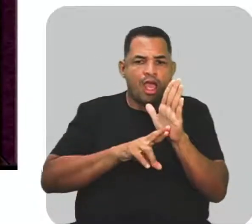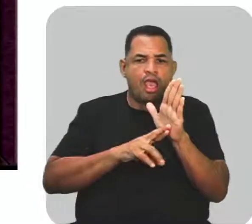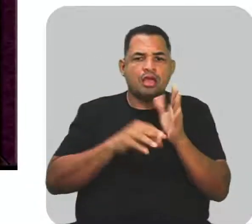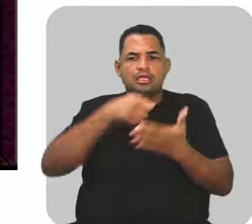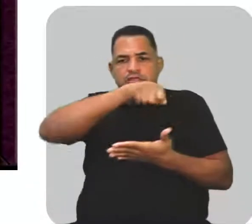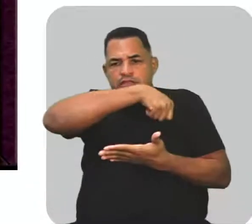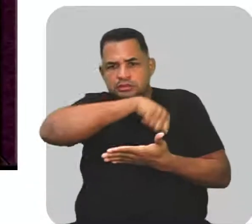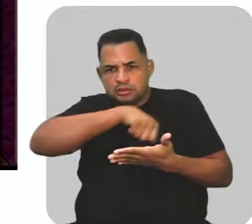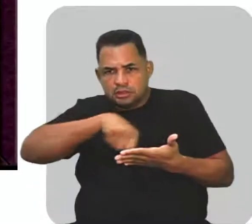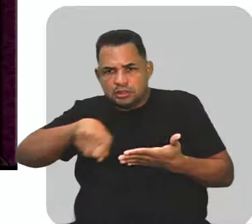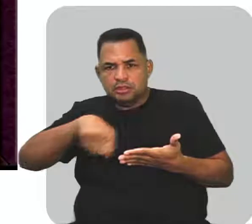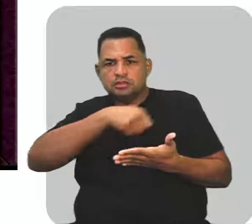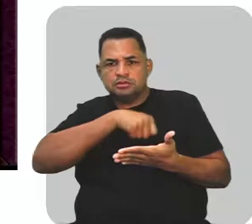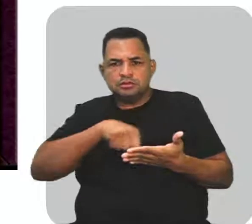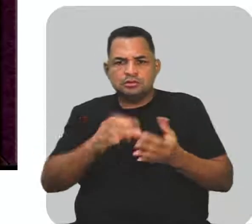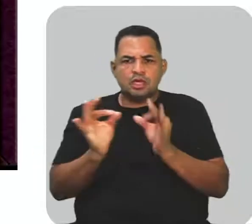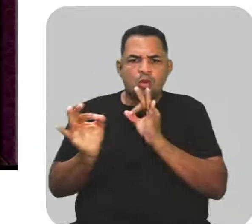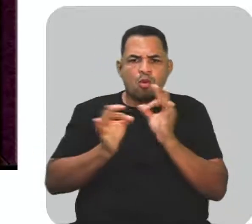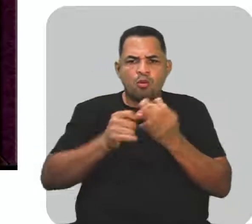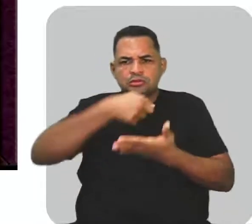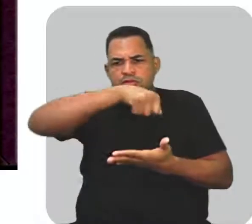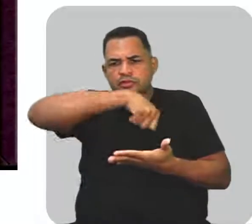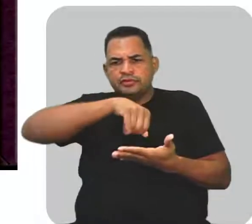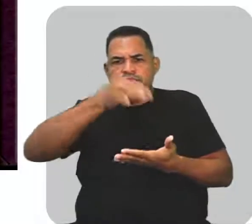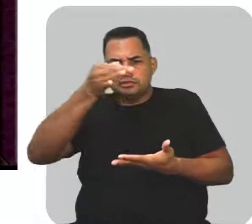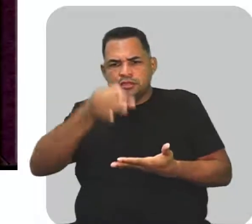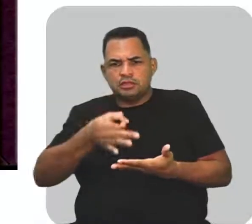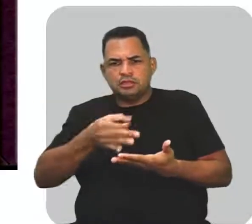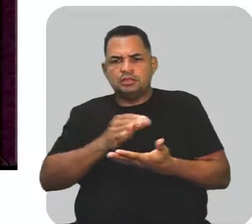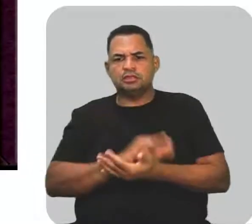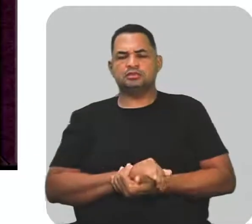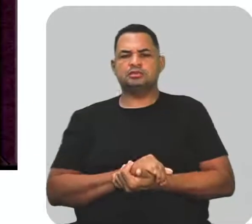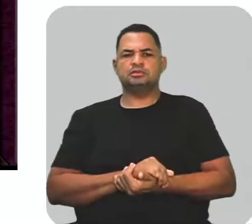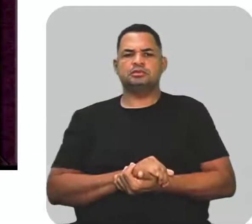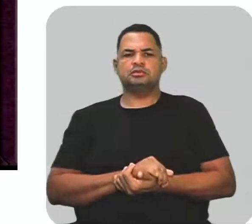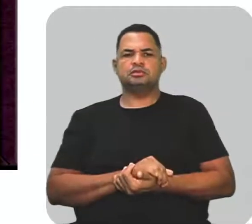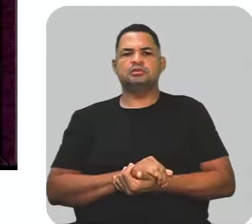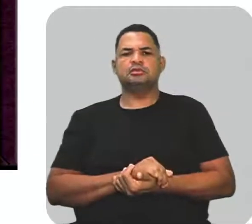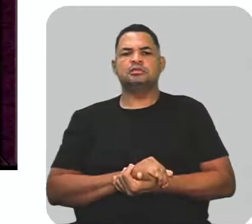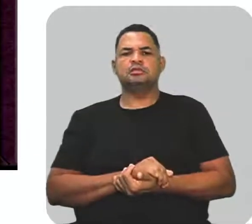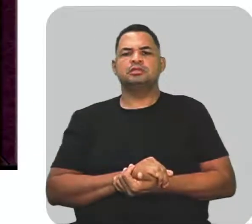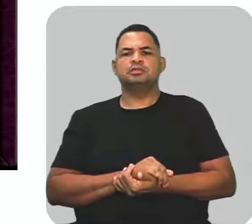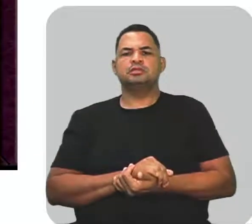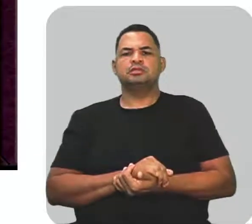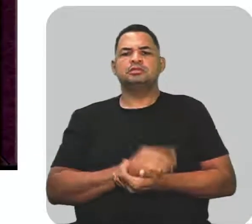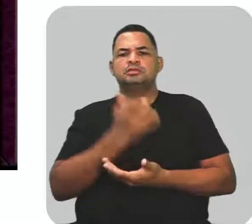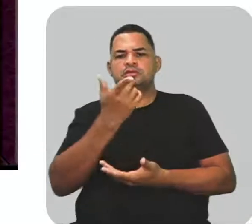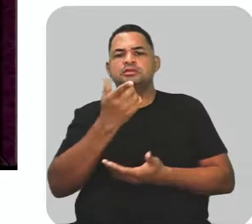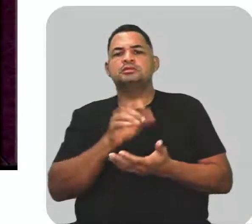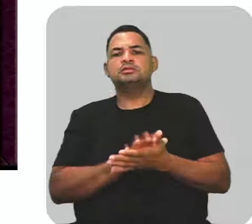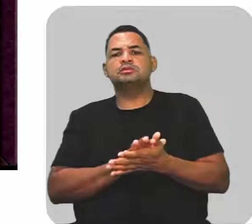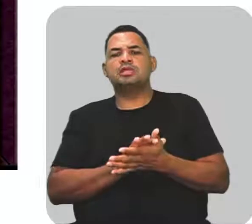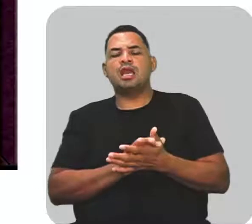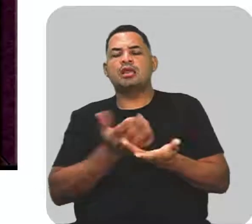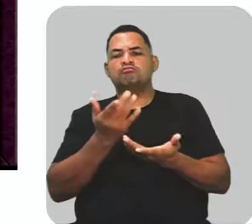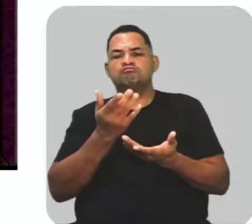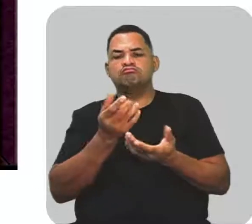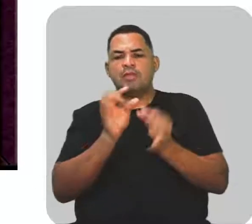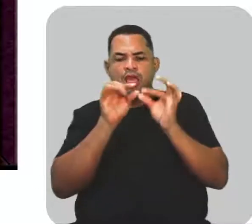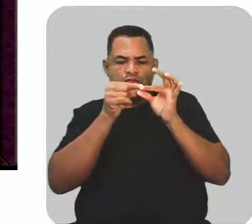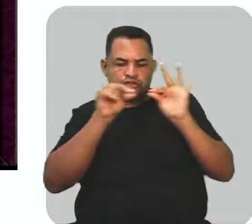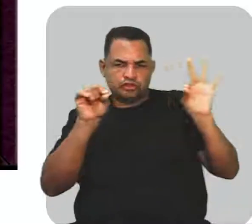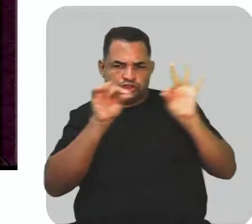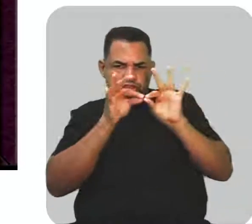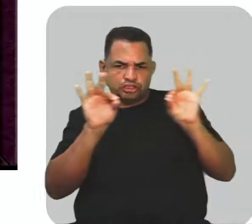ortográficas, a forma correta de produzir aí a escrita, né? E a sintaxe, na verdade, essa parte,